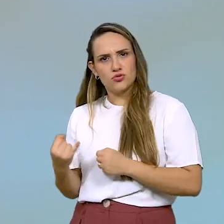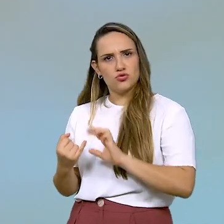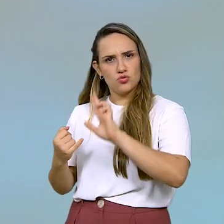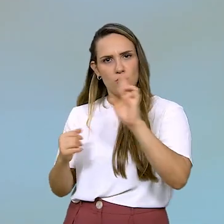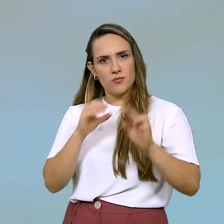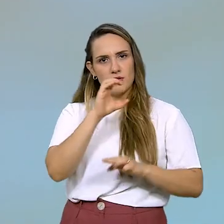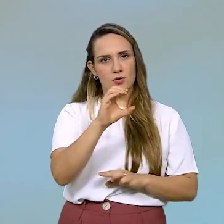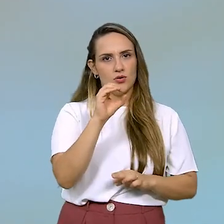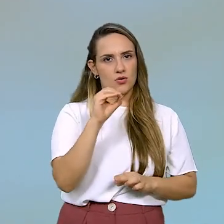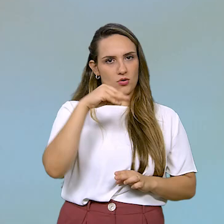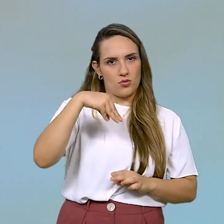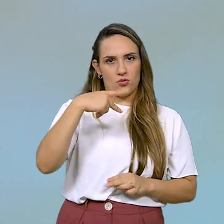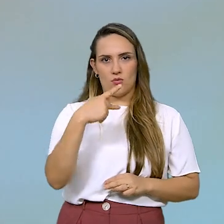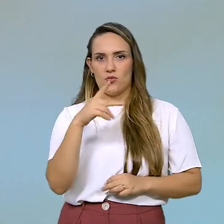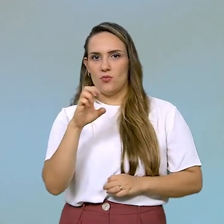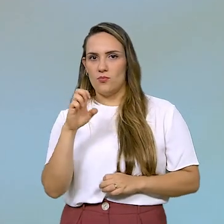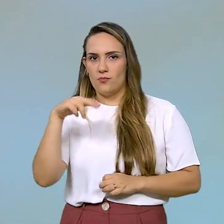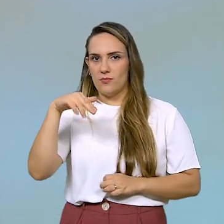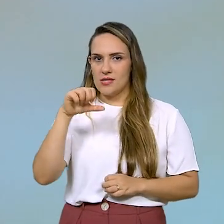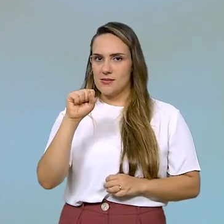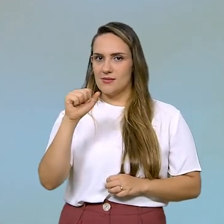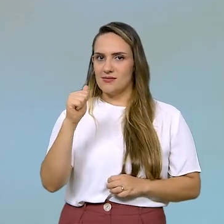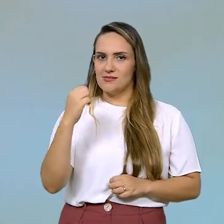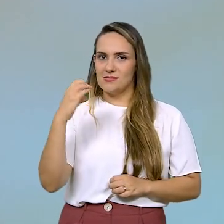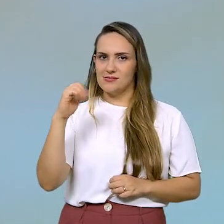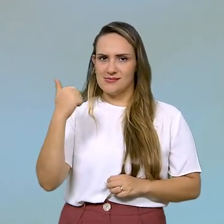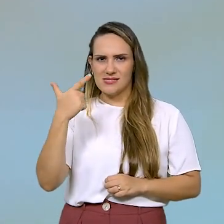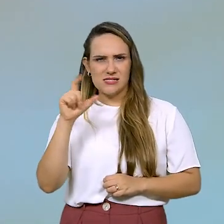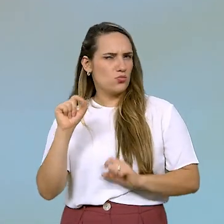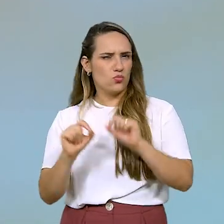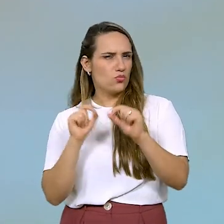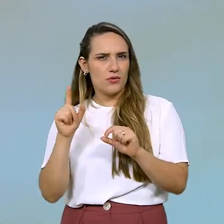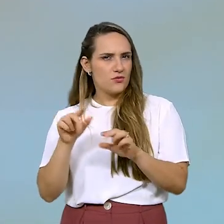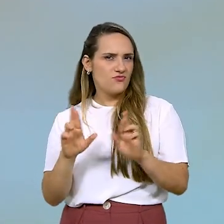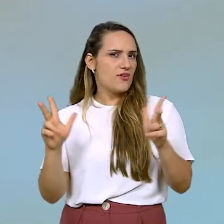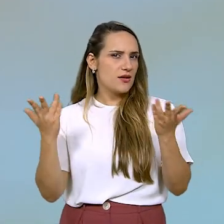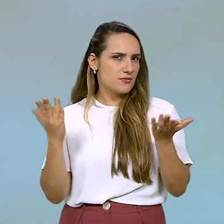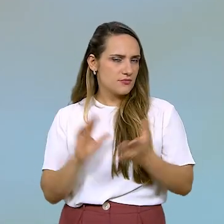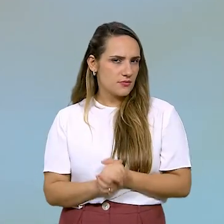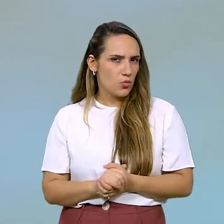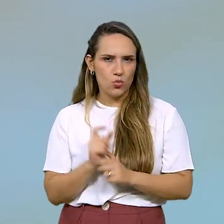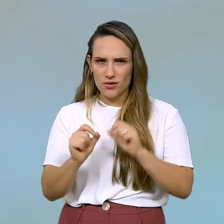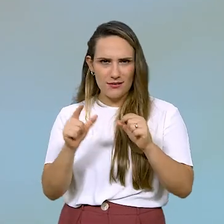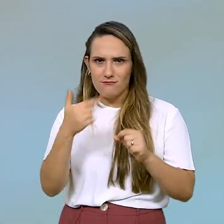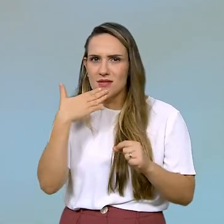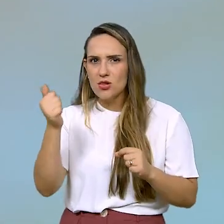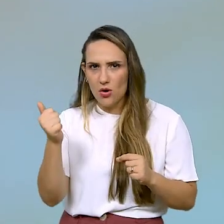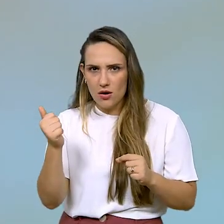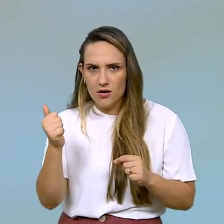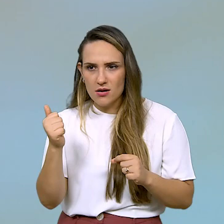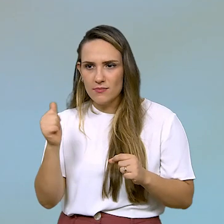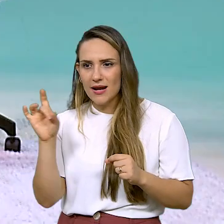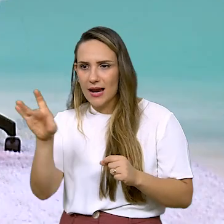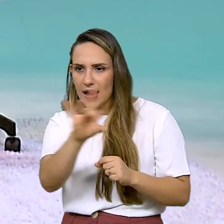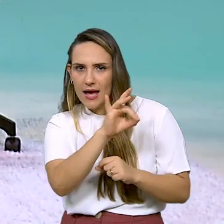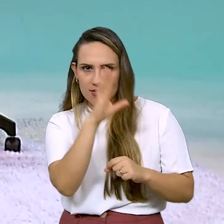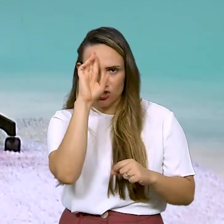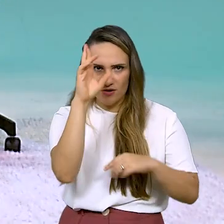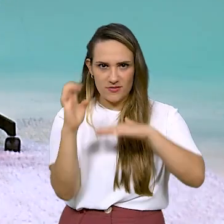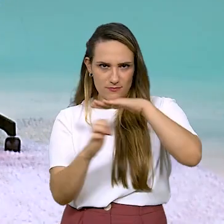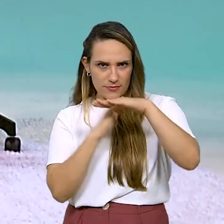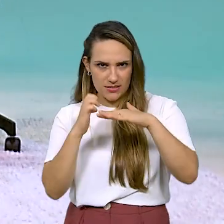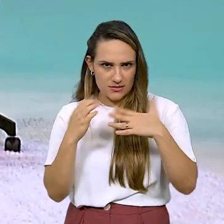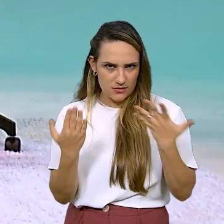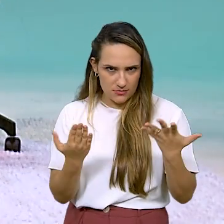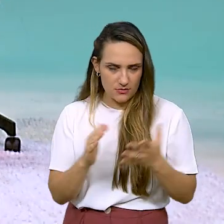chamada compensação, né? O que difere uma da outra? O que é mais vantajoso para o empresário em determinados casos? Perfeito,